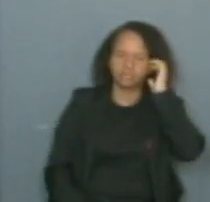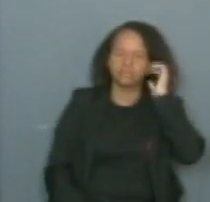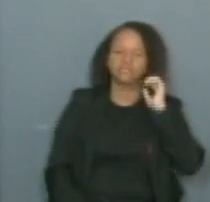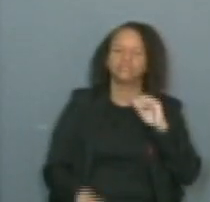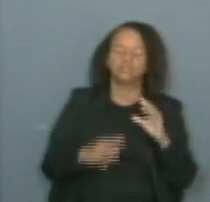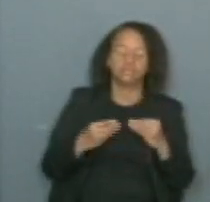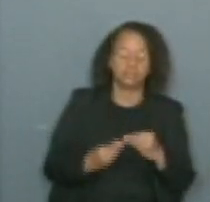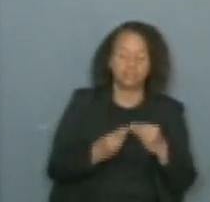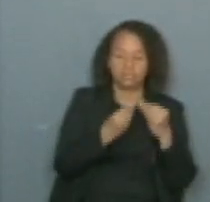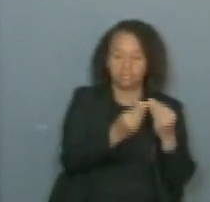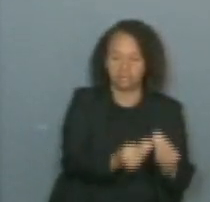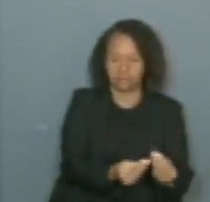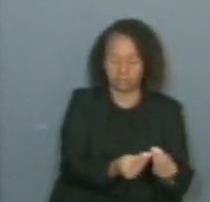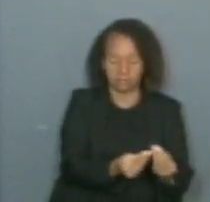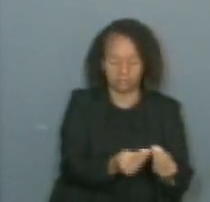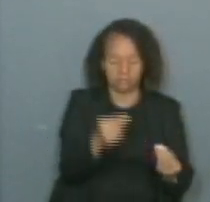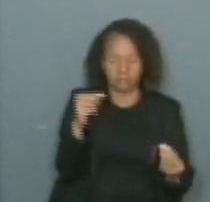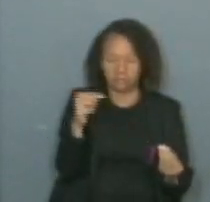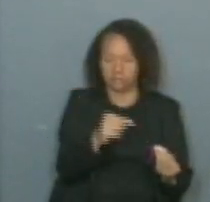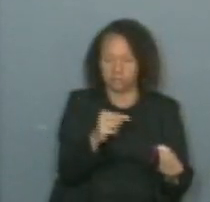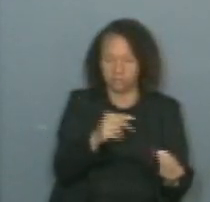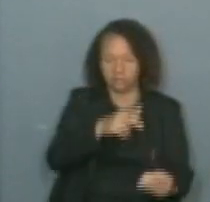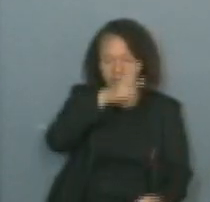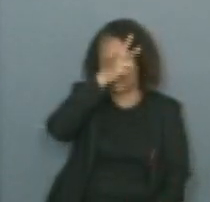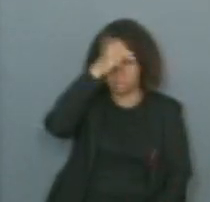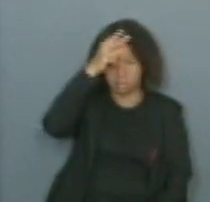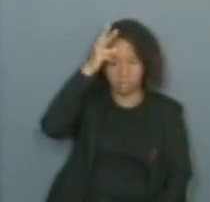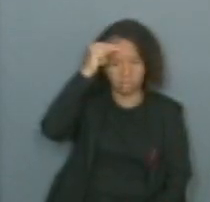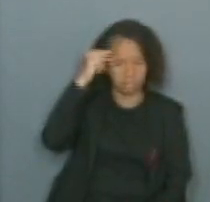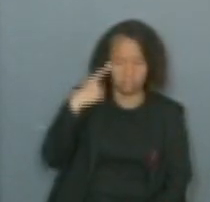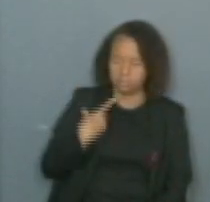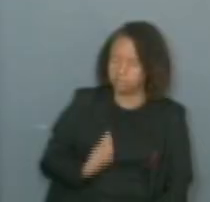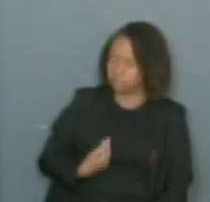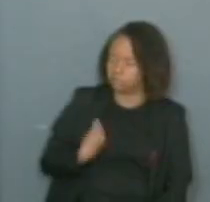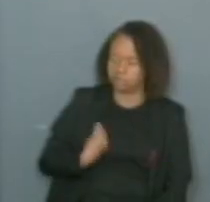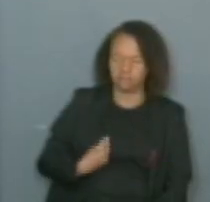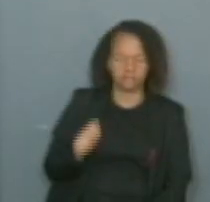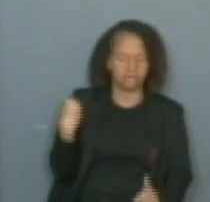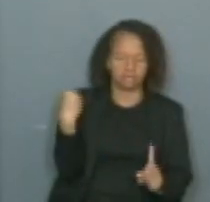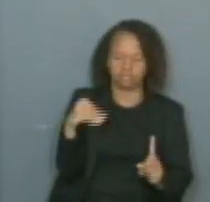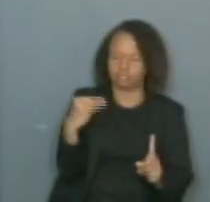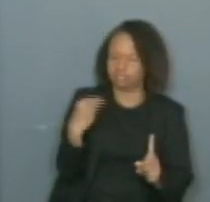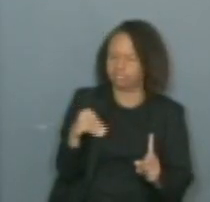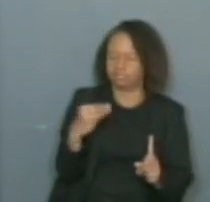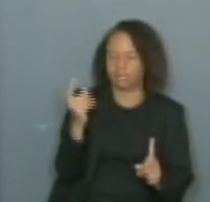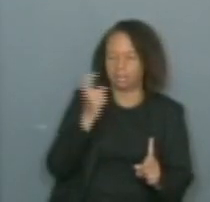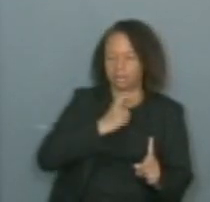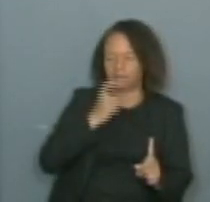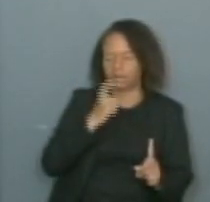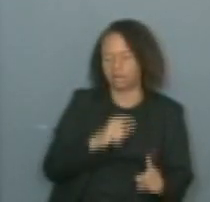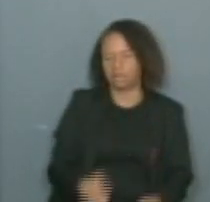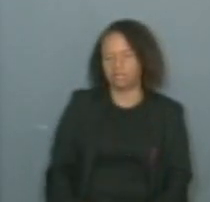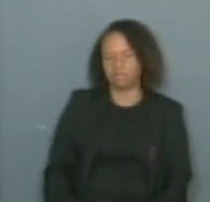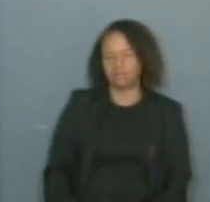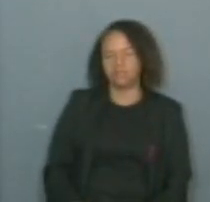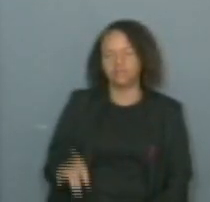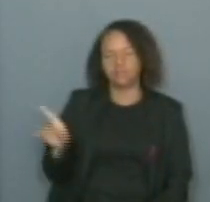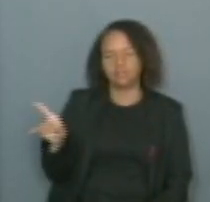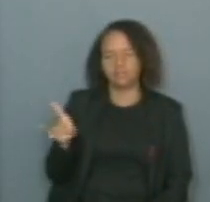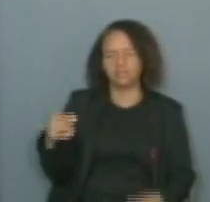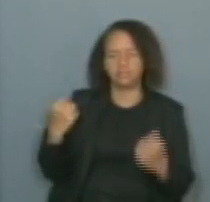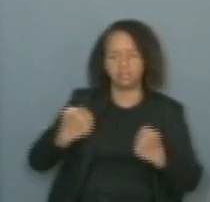são entregues muitas vezes para as pessoas que não vivem em situação de vulnerabilidade, aqueles que